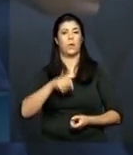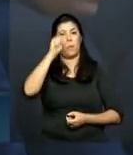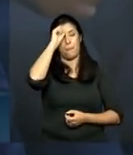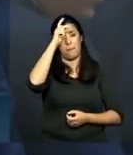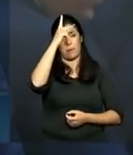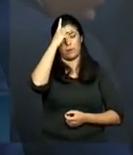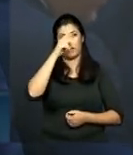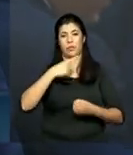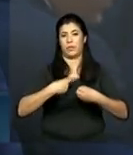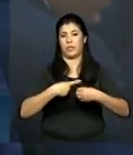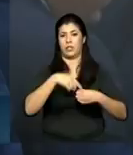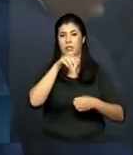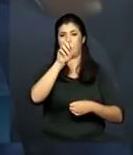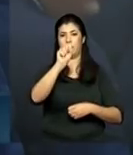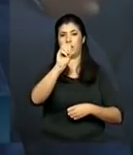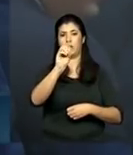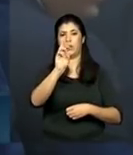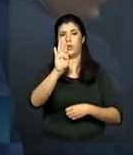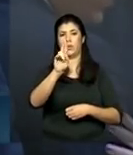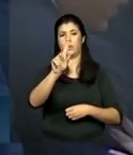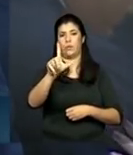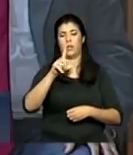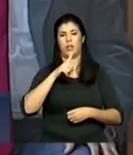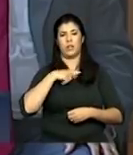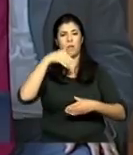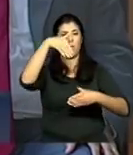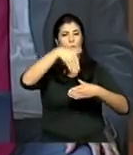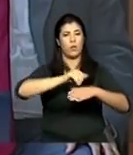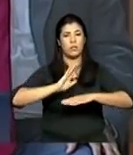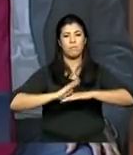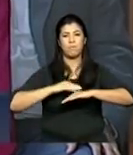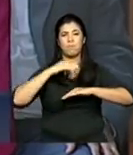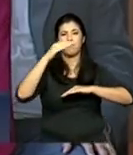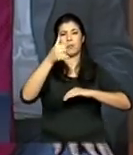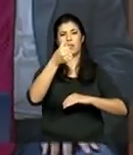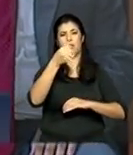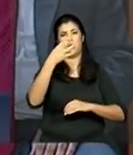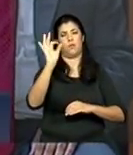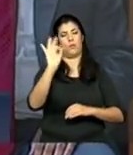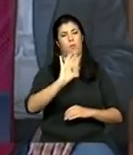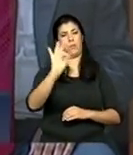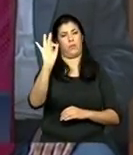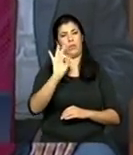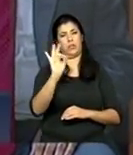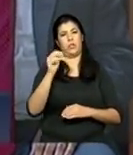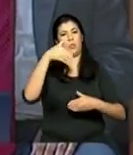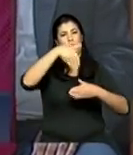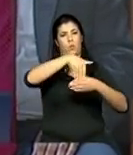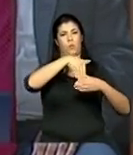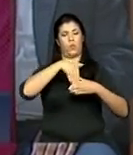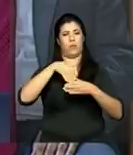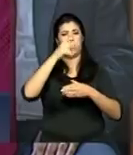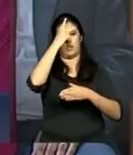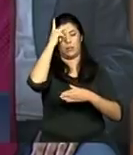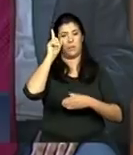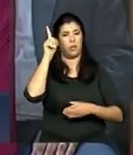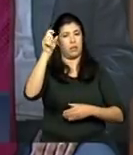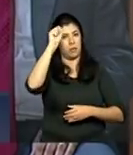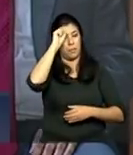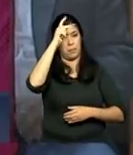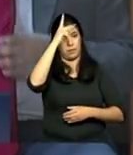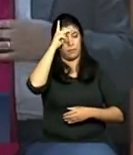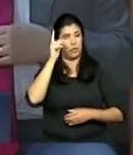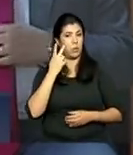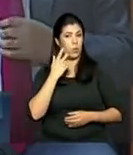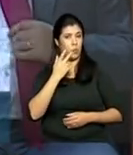Ele obteve votação recorde de mais de 64% dos votos do eleitorado. Na prefeitura,